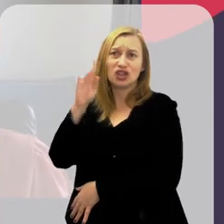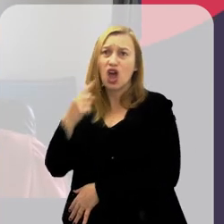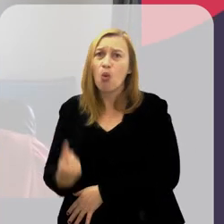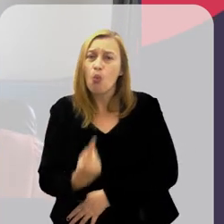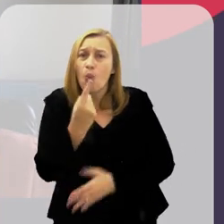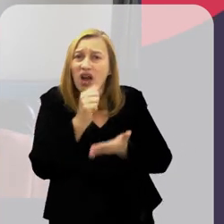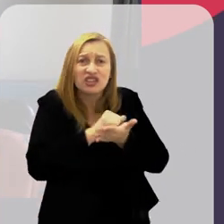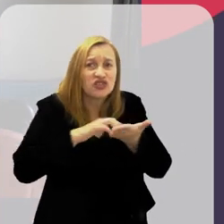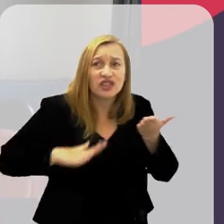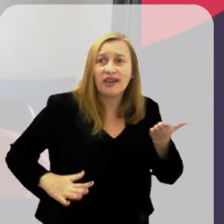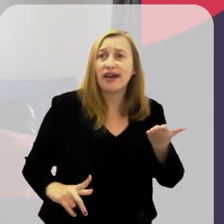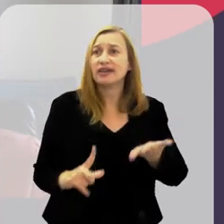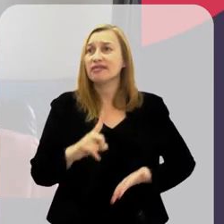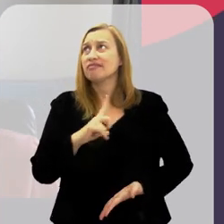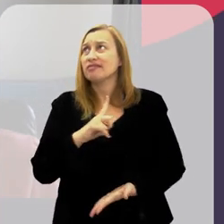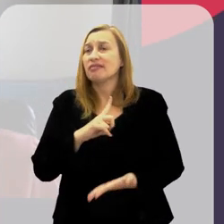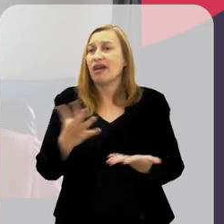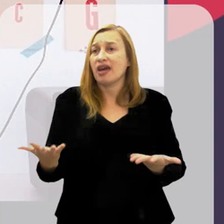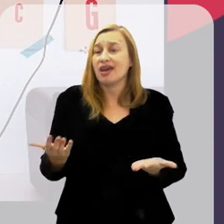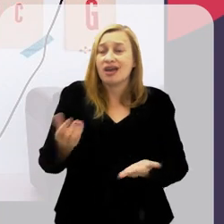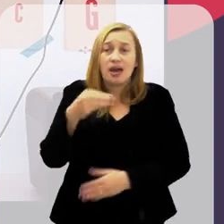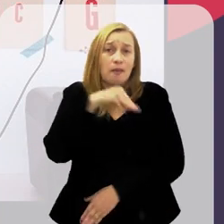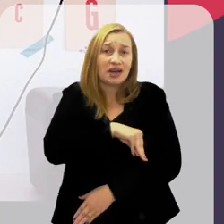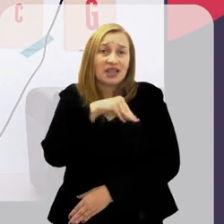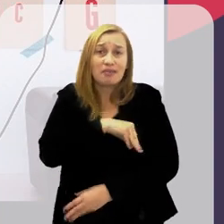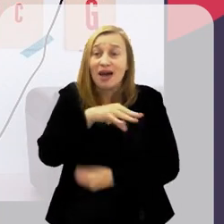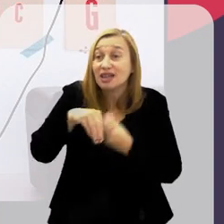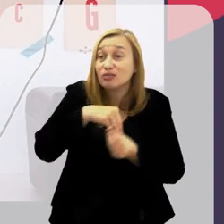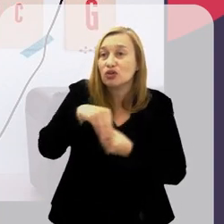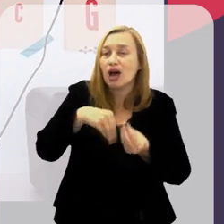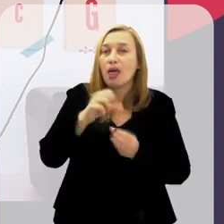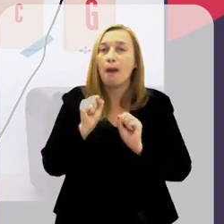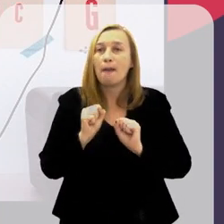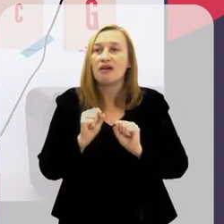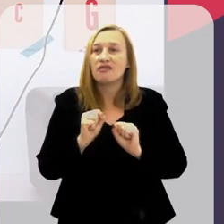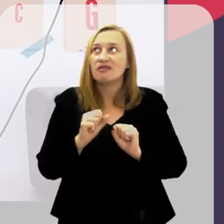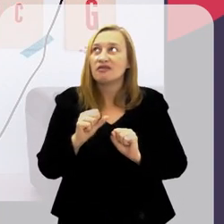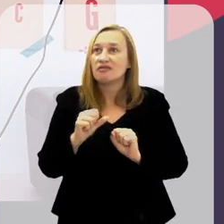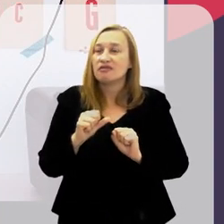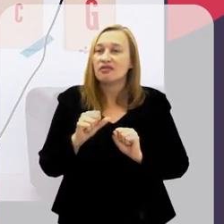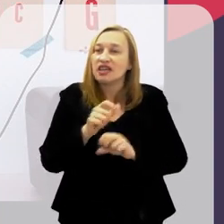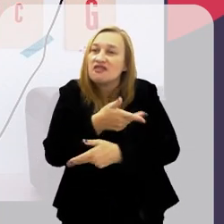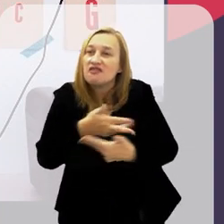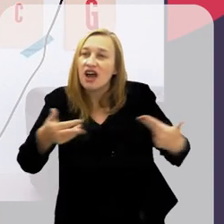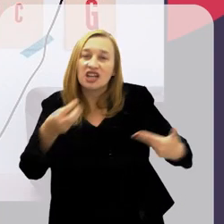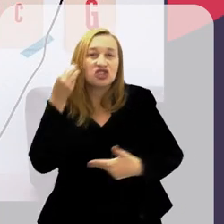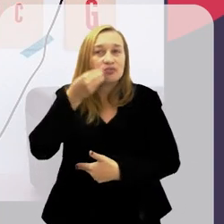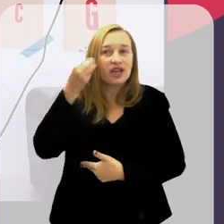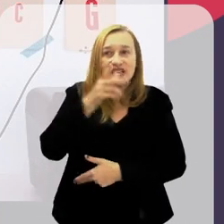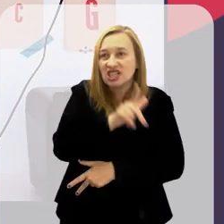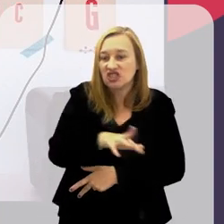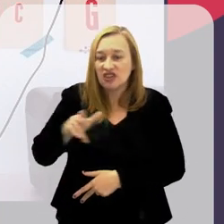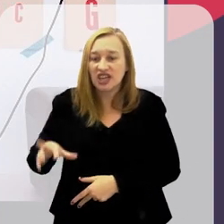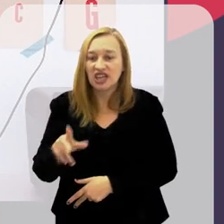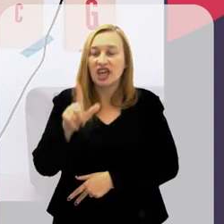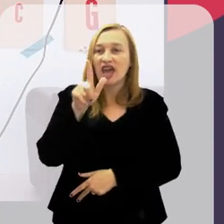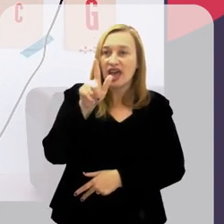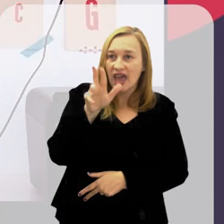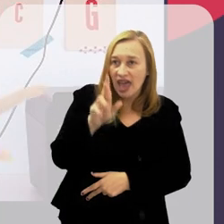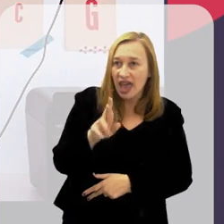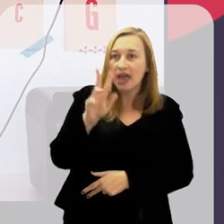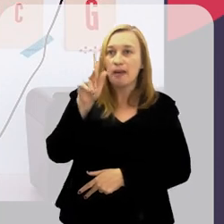nunca imagina, né, que uma atividade que tem a matemática envolvida vai gerar tanta coisa diferente,